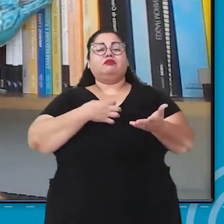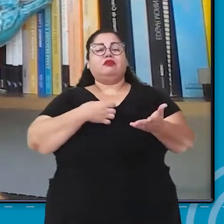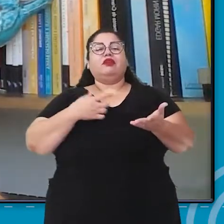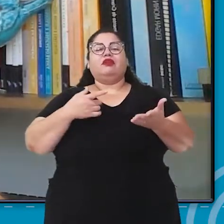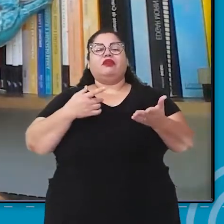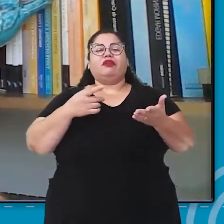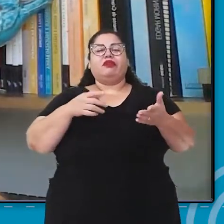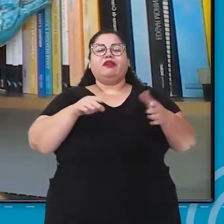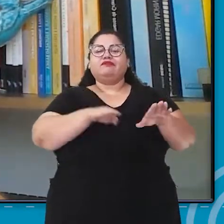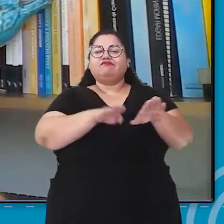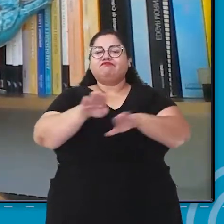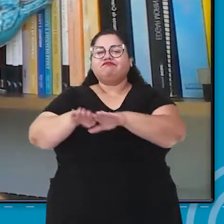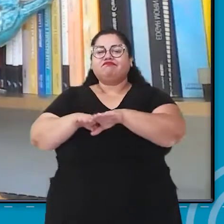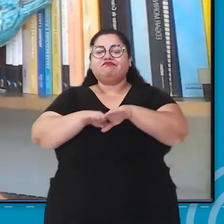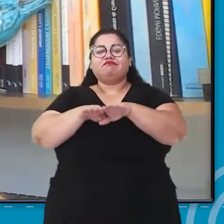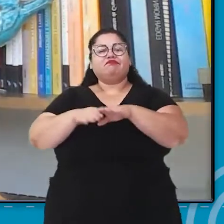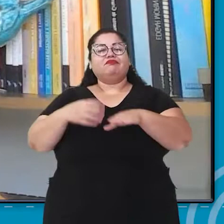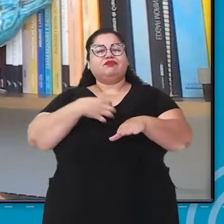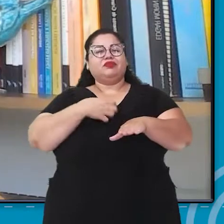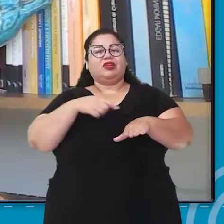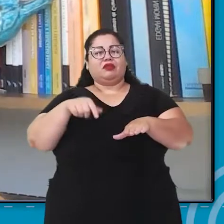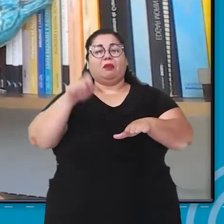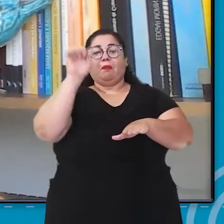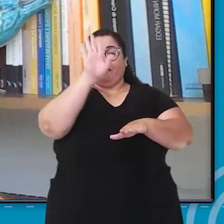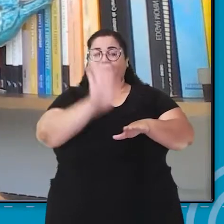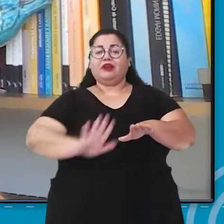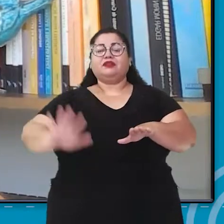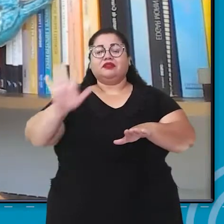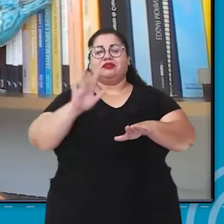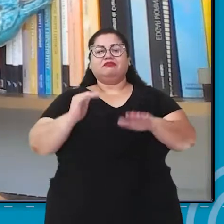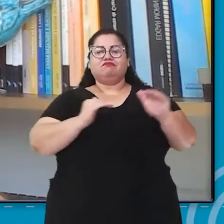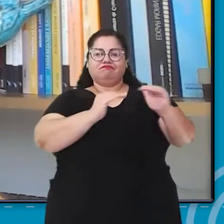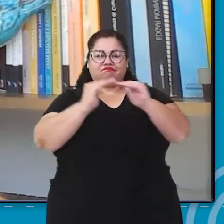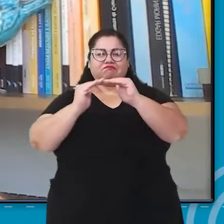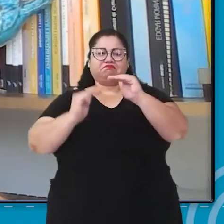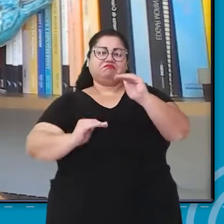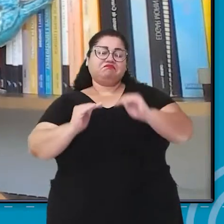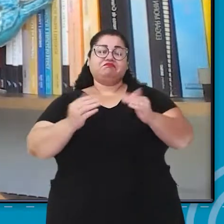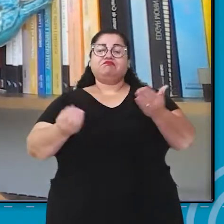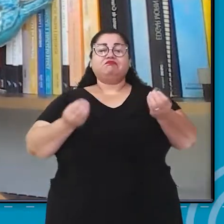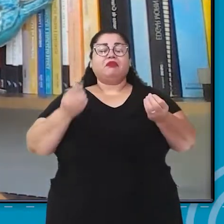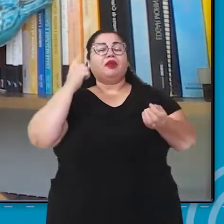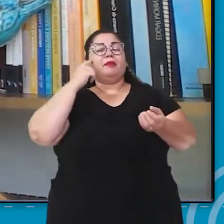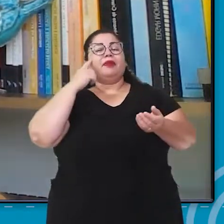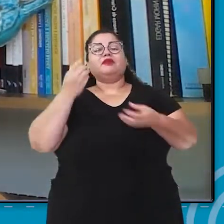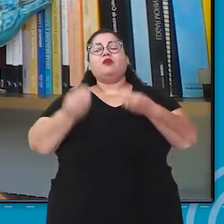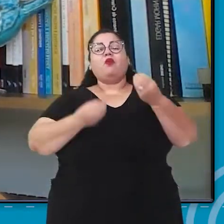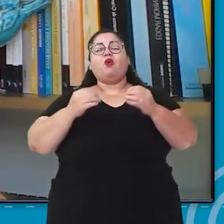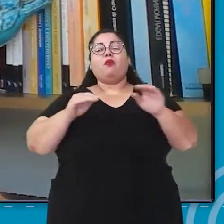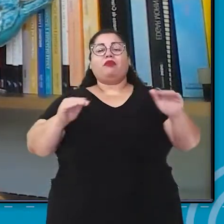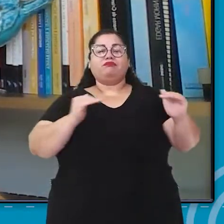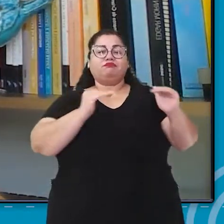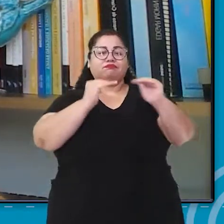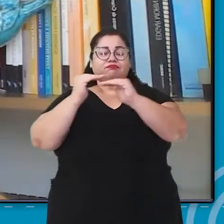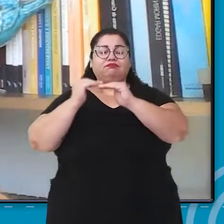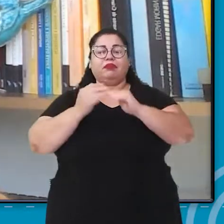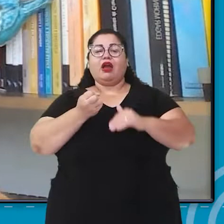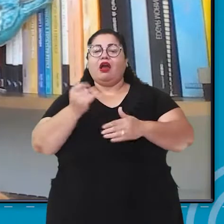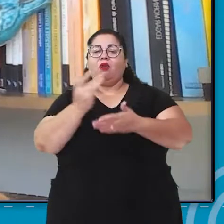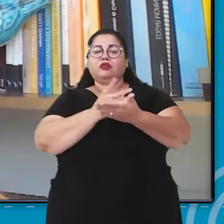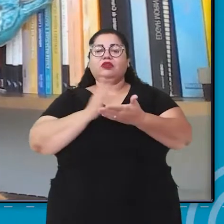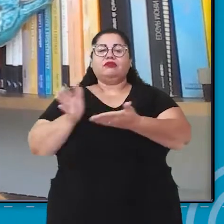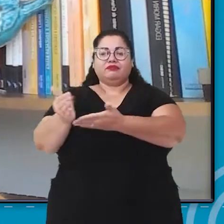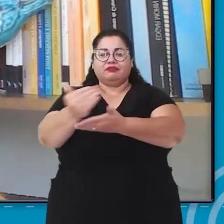o panorama da leitura dentro do nosso país e pensar exclusivamente, né, como é que esse panorama, como